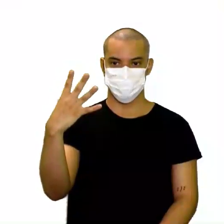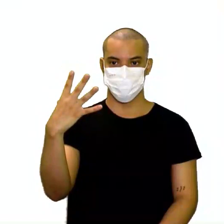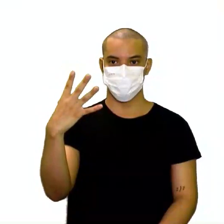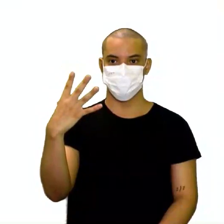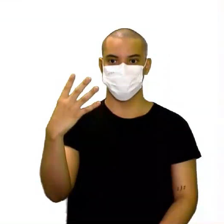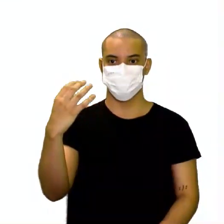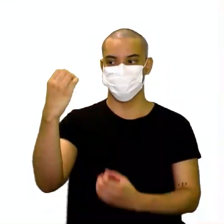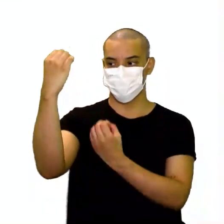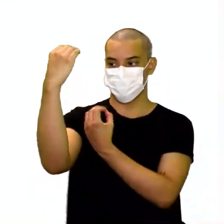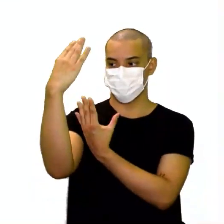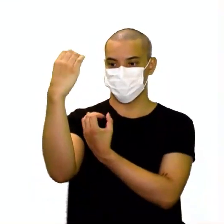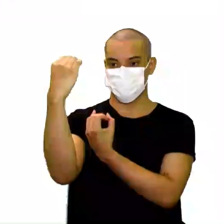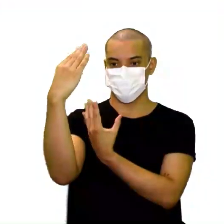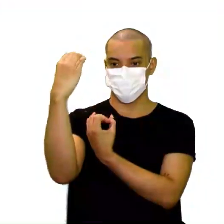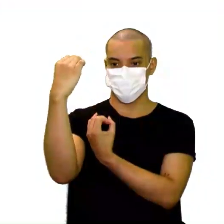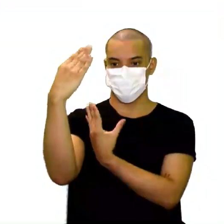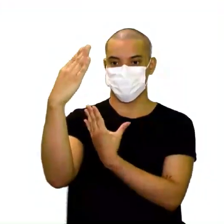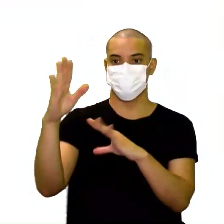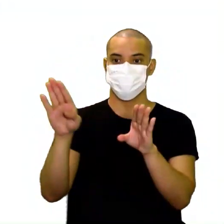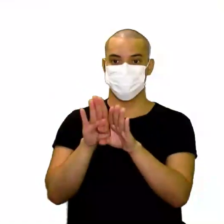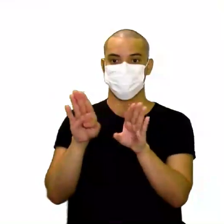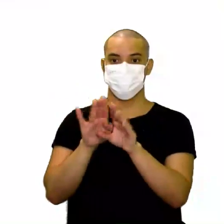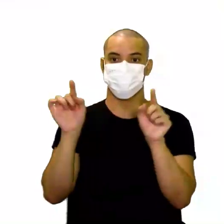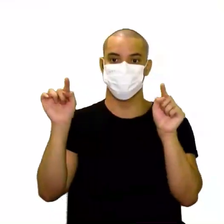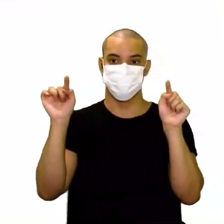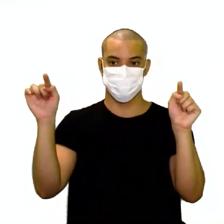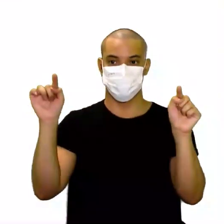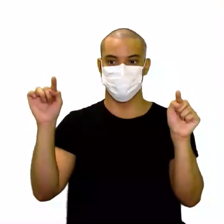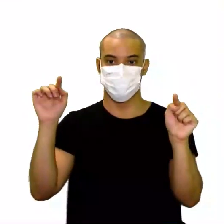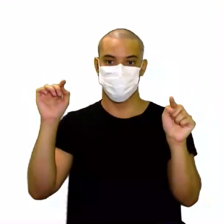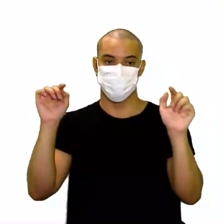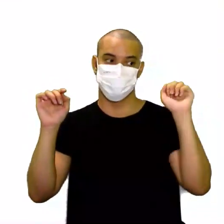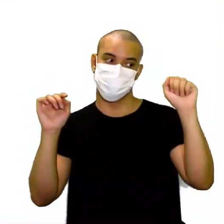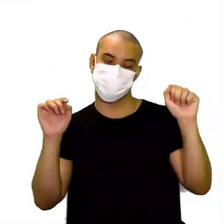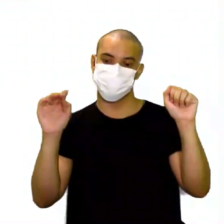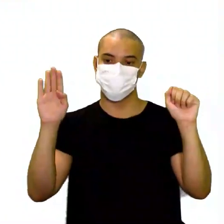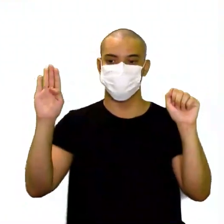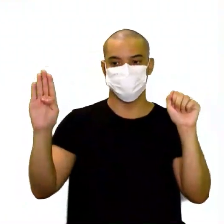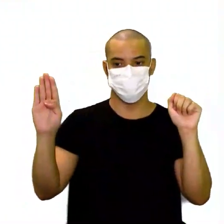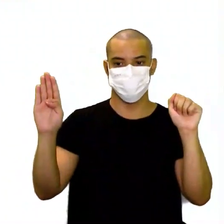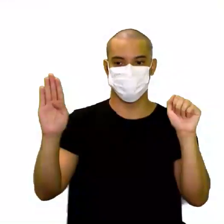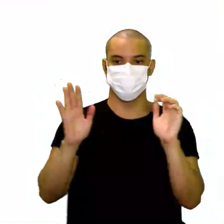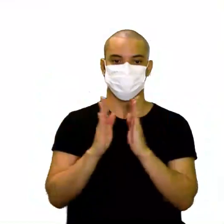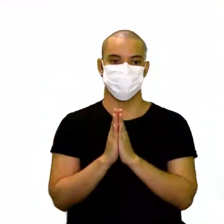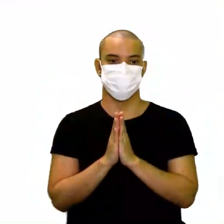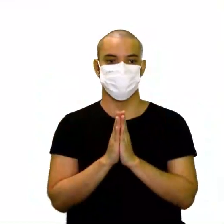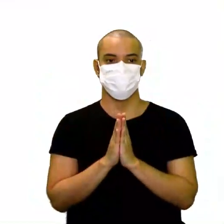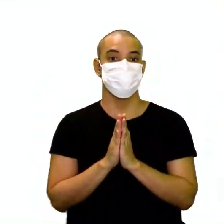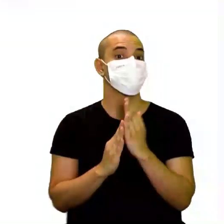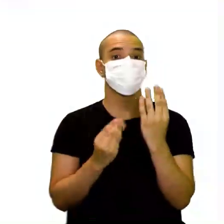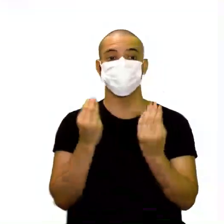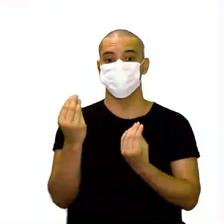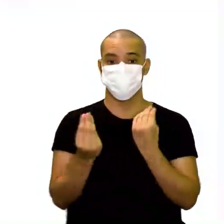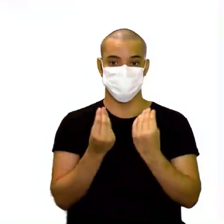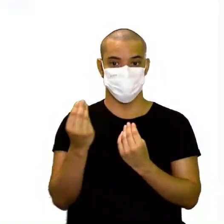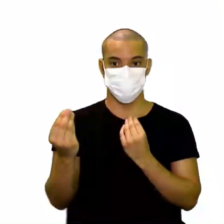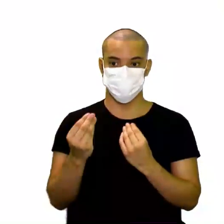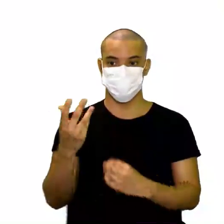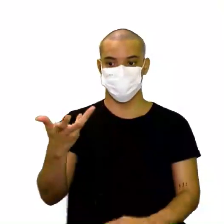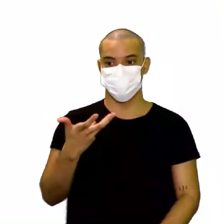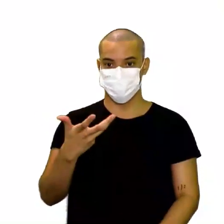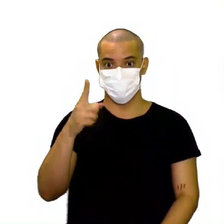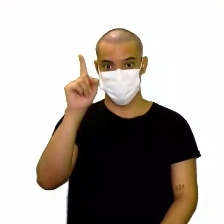paralelo, e aqui nós temos os pontinhos, ok? Que é a entrada e saída aqui, tá? Como a potência dos faróis